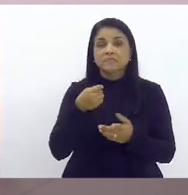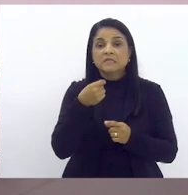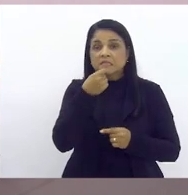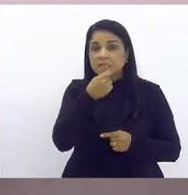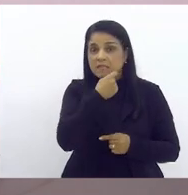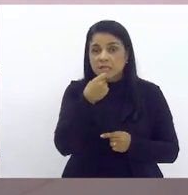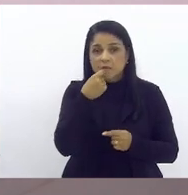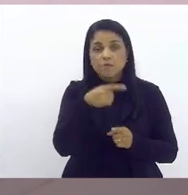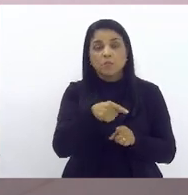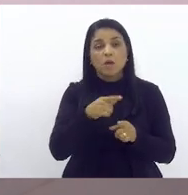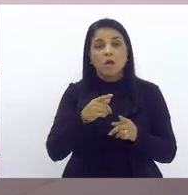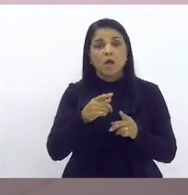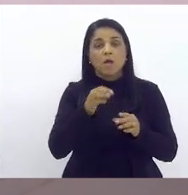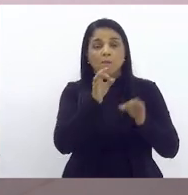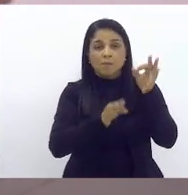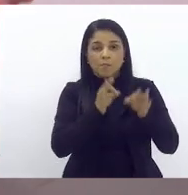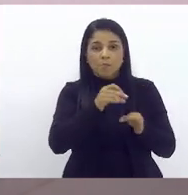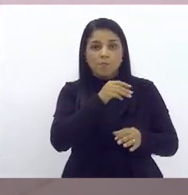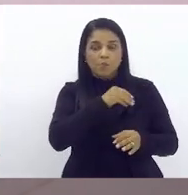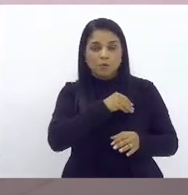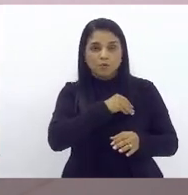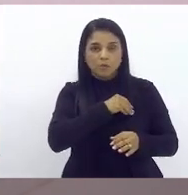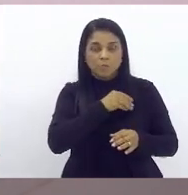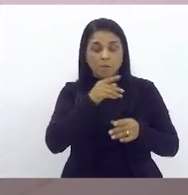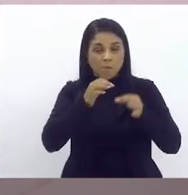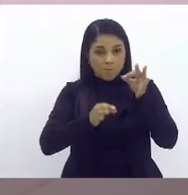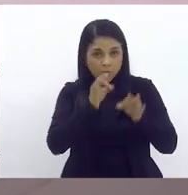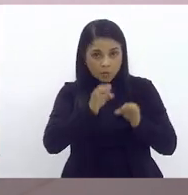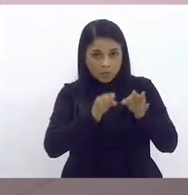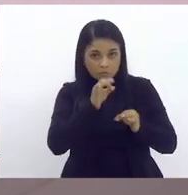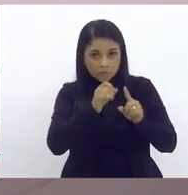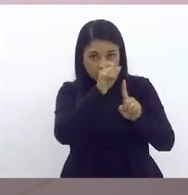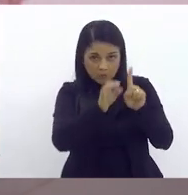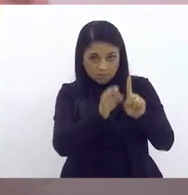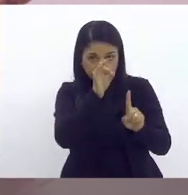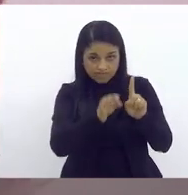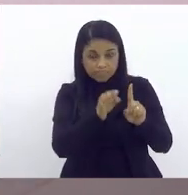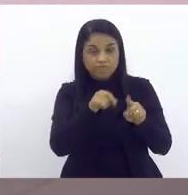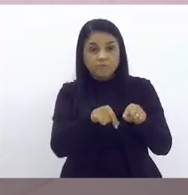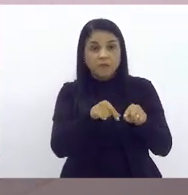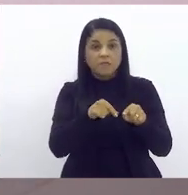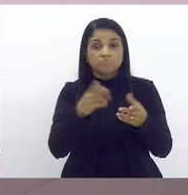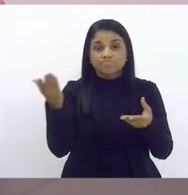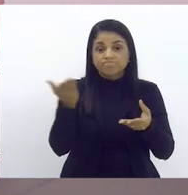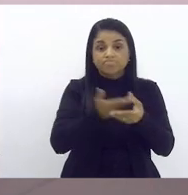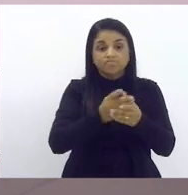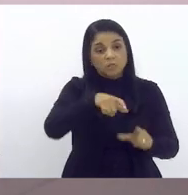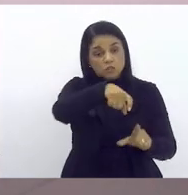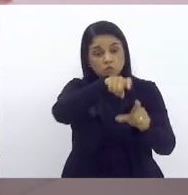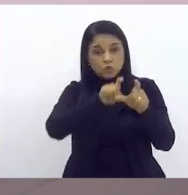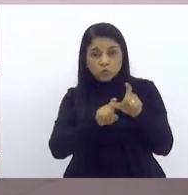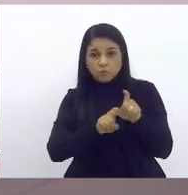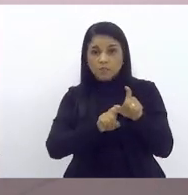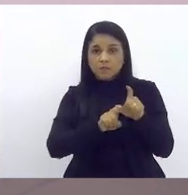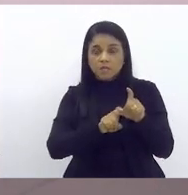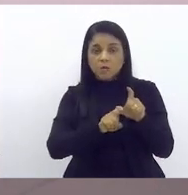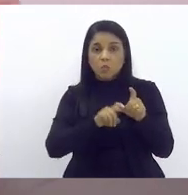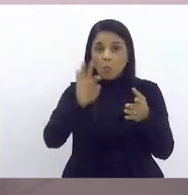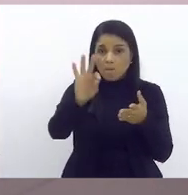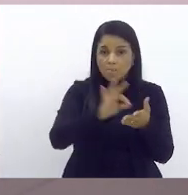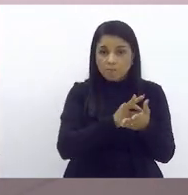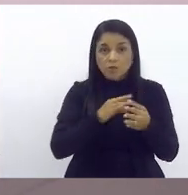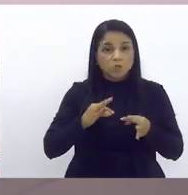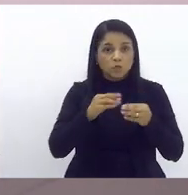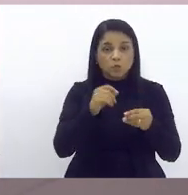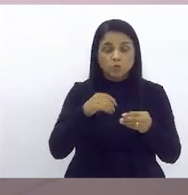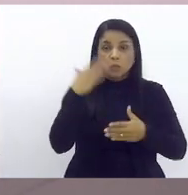a Procuradoria-Geral do Estado, a PGE, entrou com uma suspensão de liminar que suspendeu, né, com uma canetada só